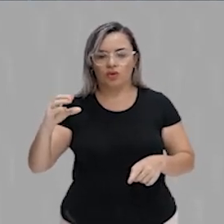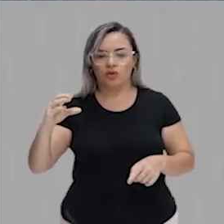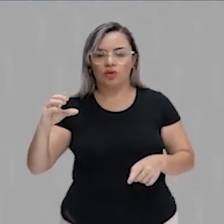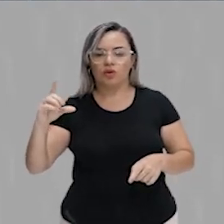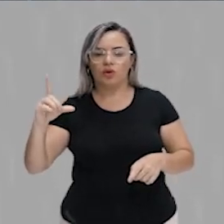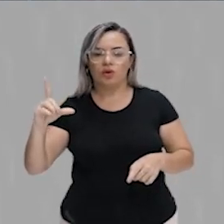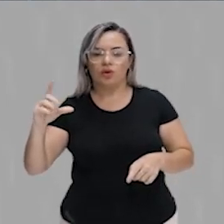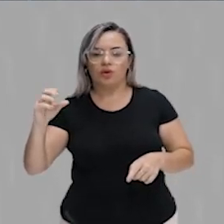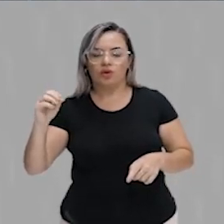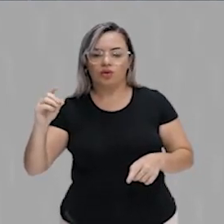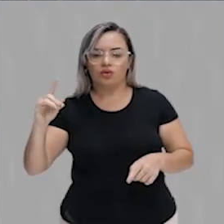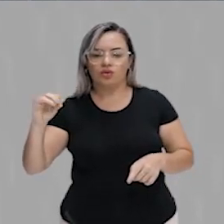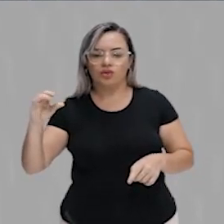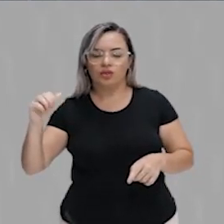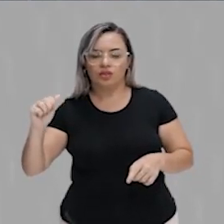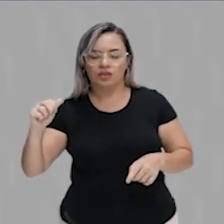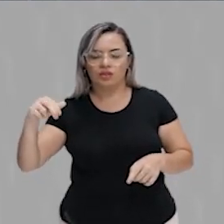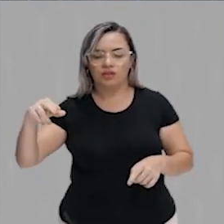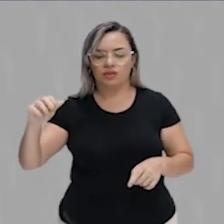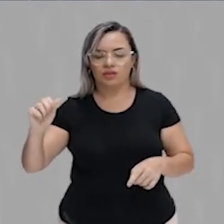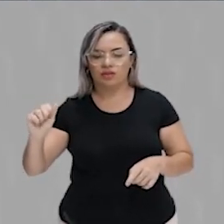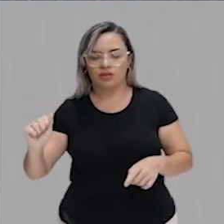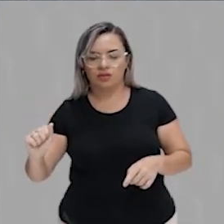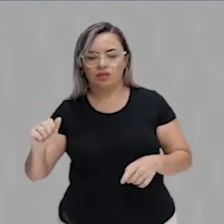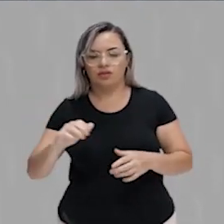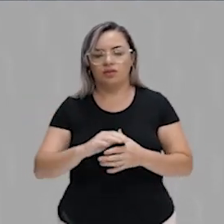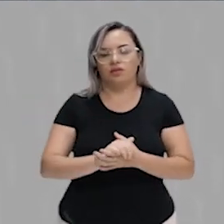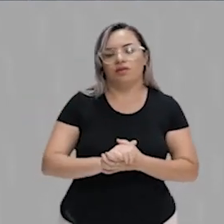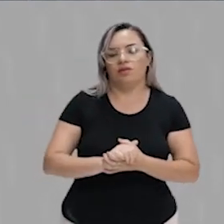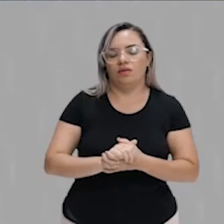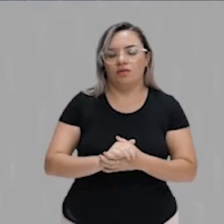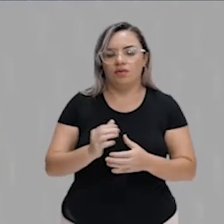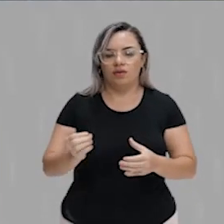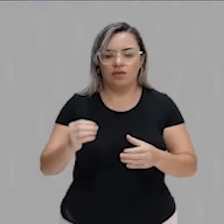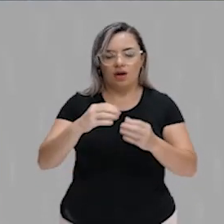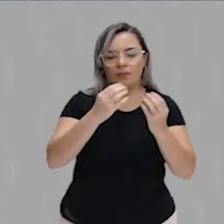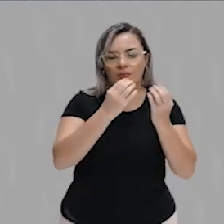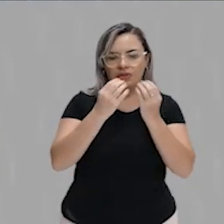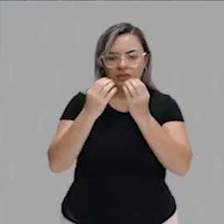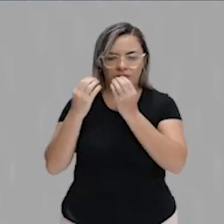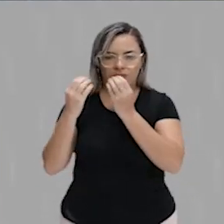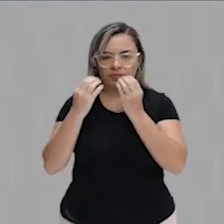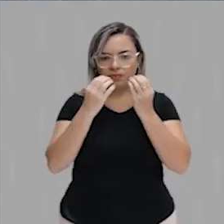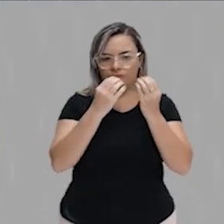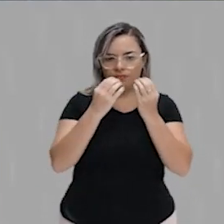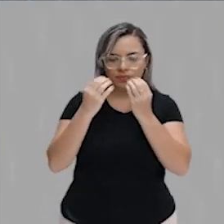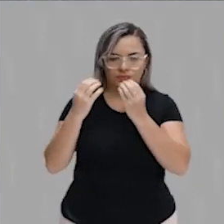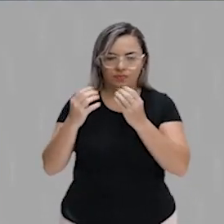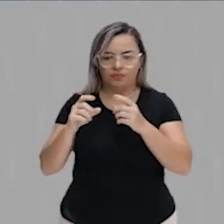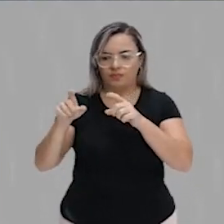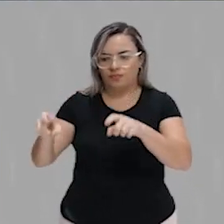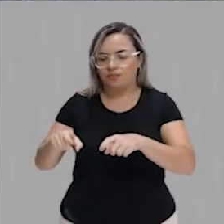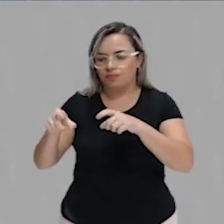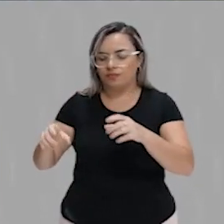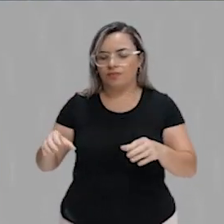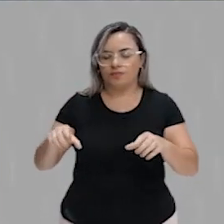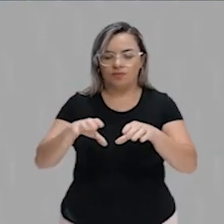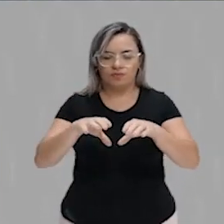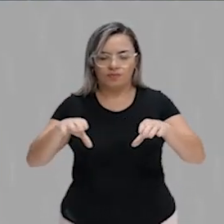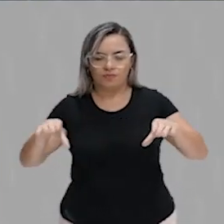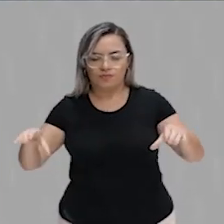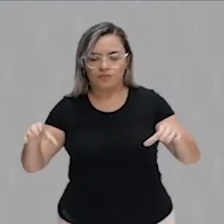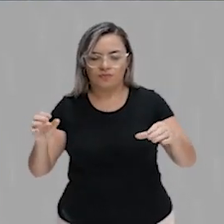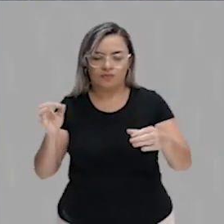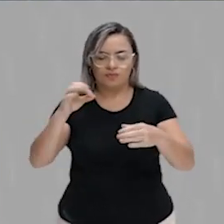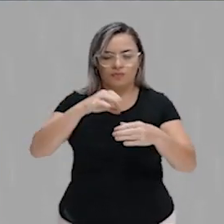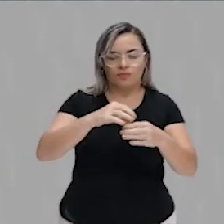somente plantas monocotiledôneas, por exemplo, uma plantação de milho, certo? Você tem uma plantação de milho. Se você utilizar